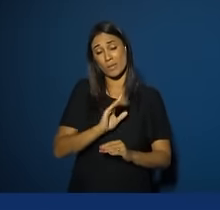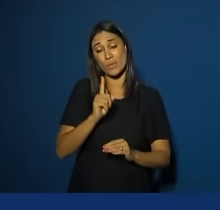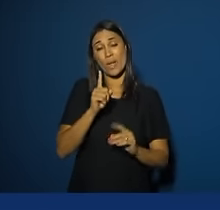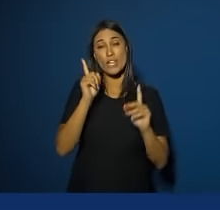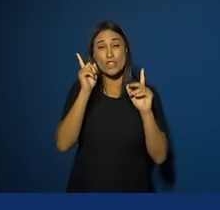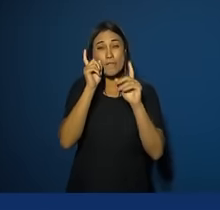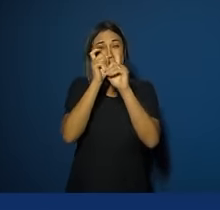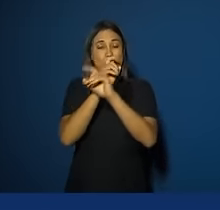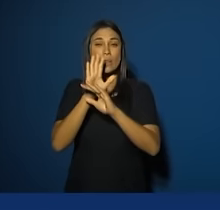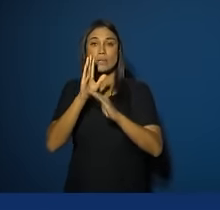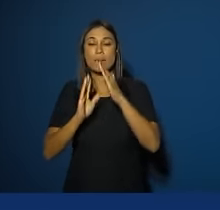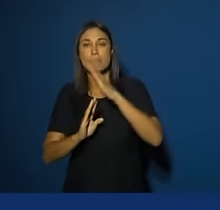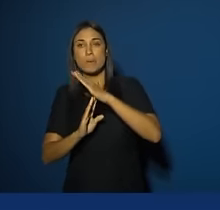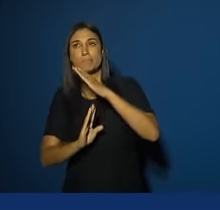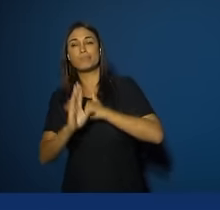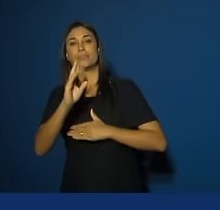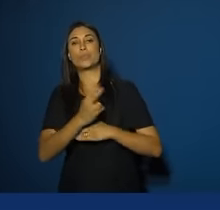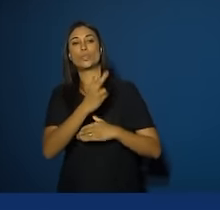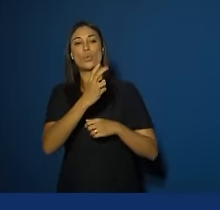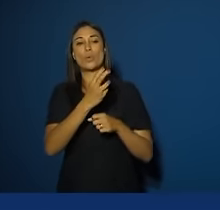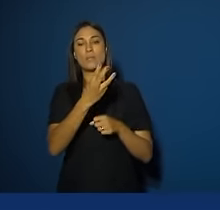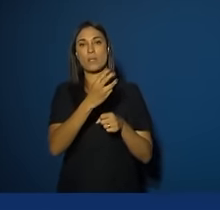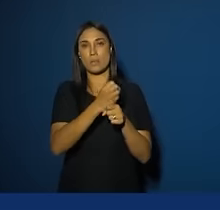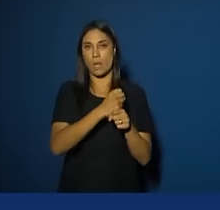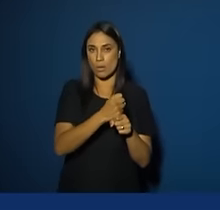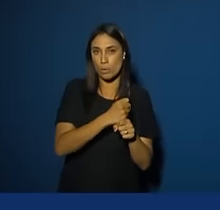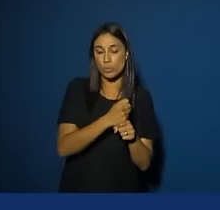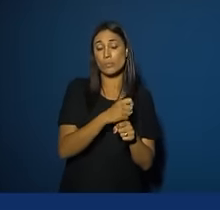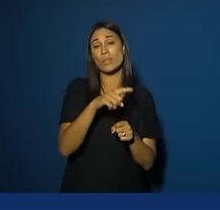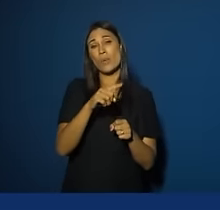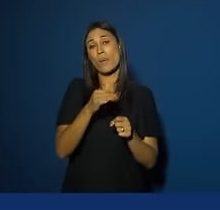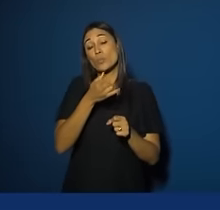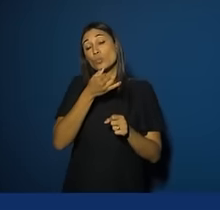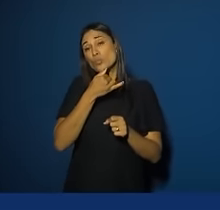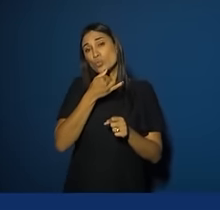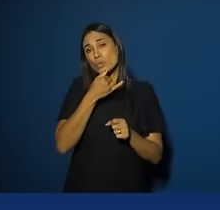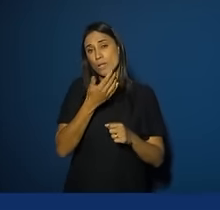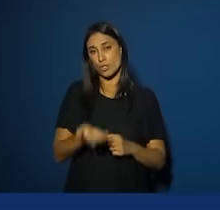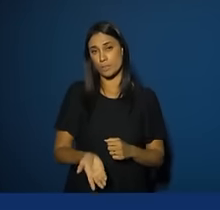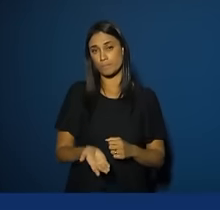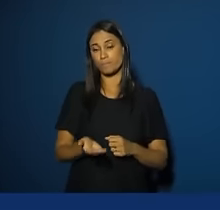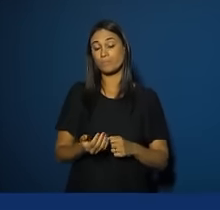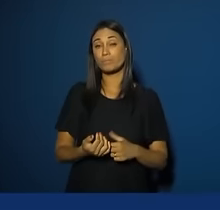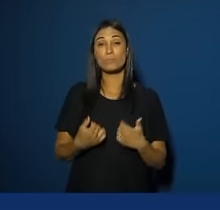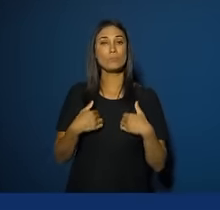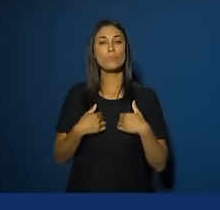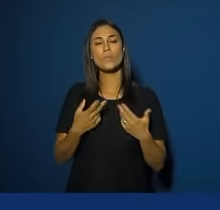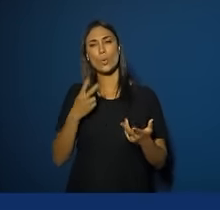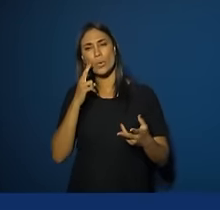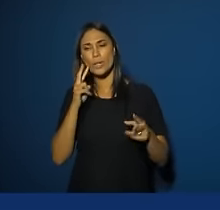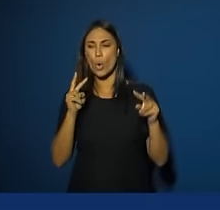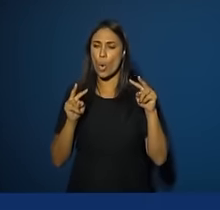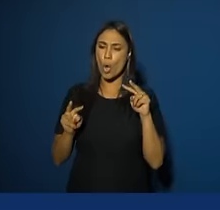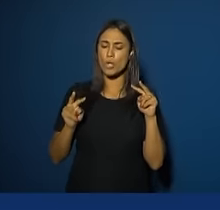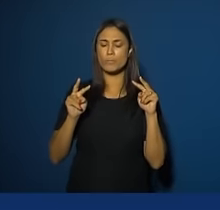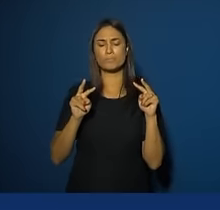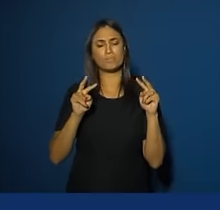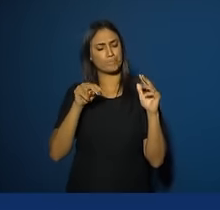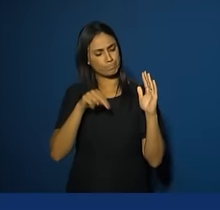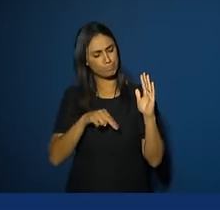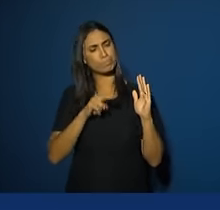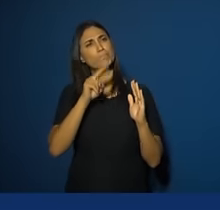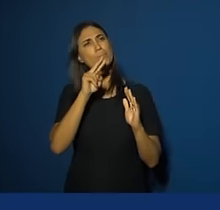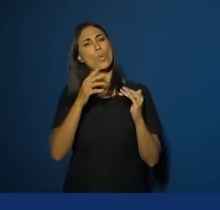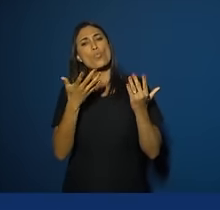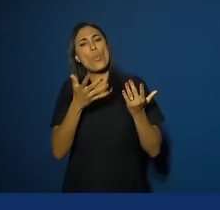difícil você extrapolar muito, 2, 3 anos, é frustrante. Então, qual o setor, quando eu olho o quadrante de cima para baixo, qual o